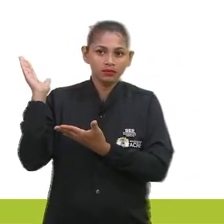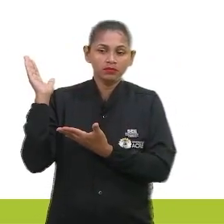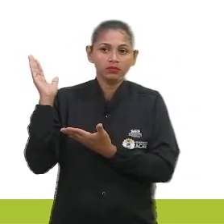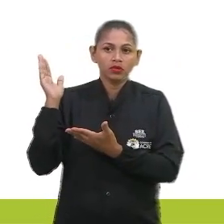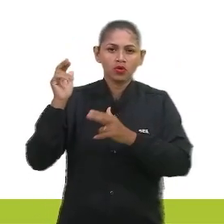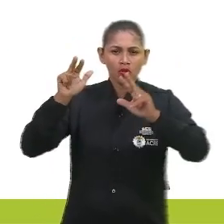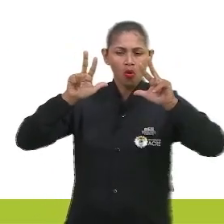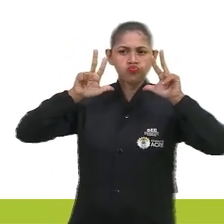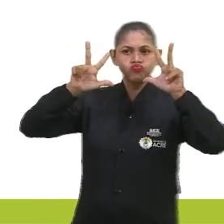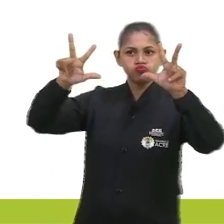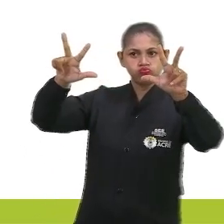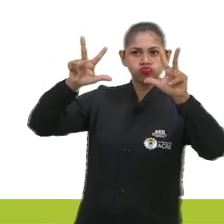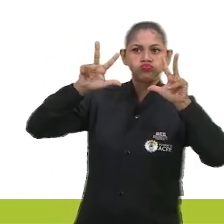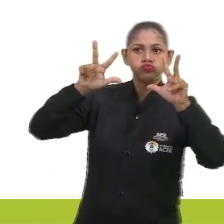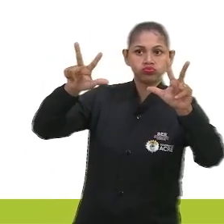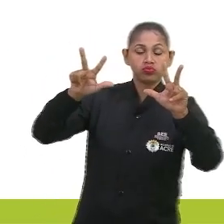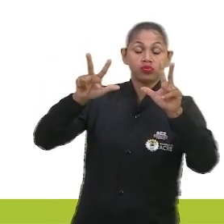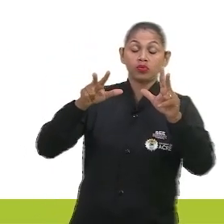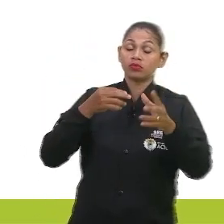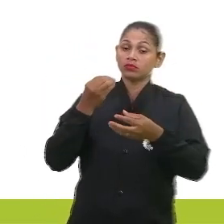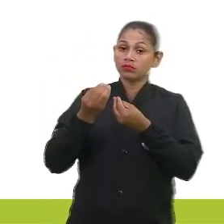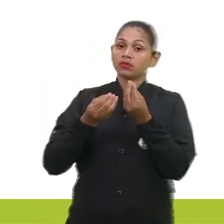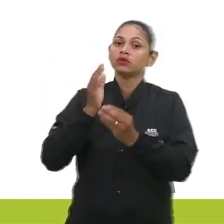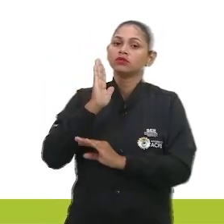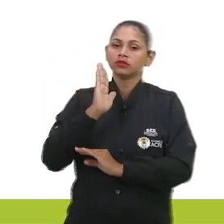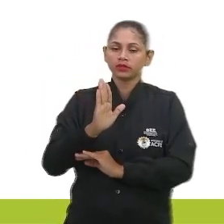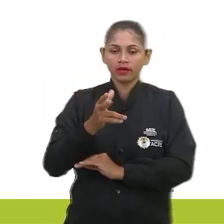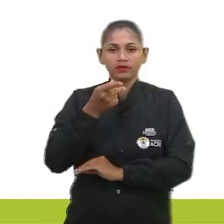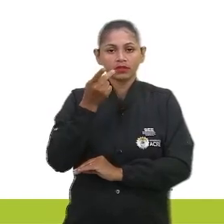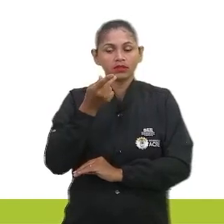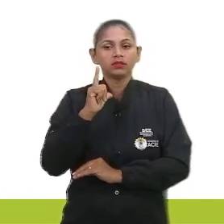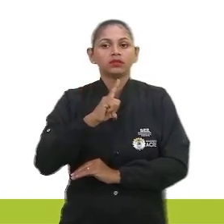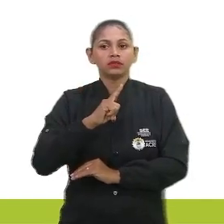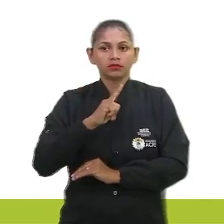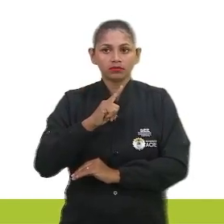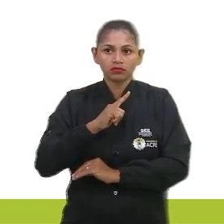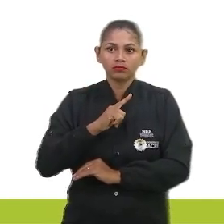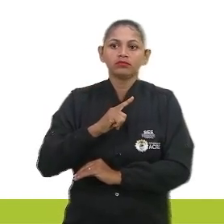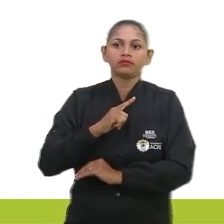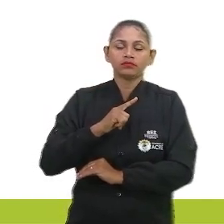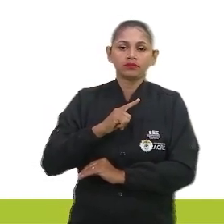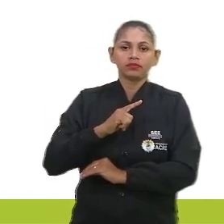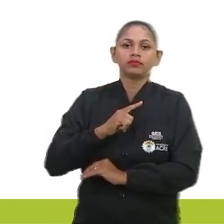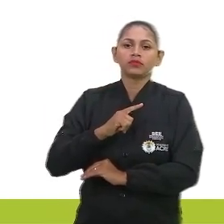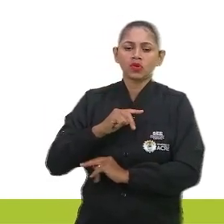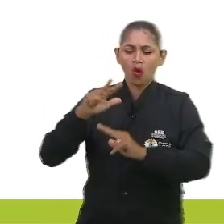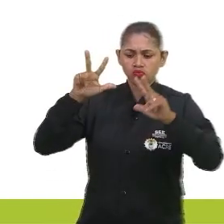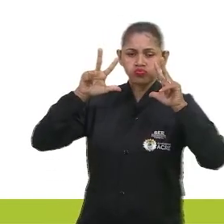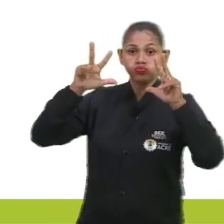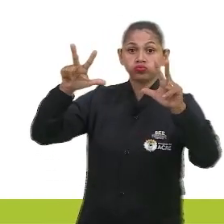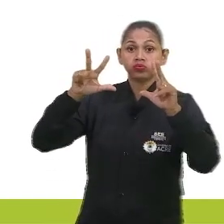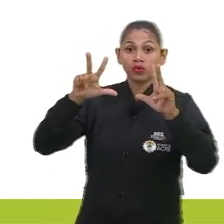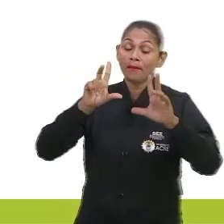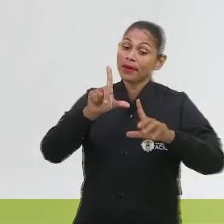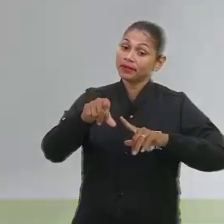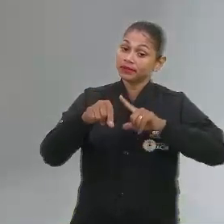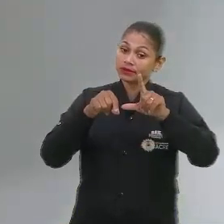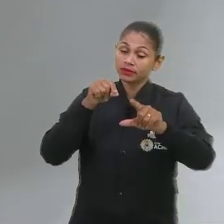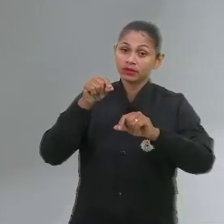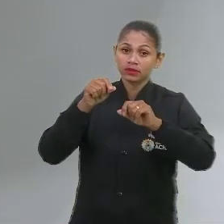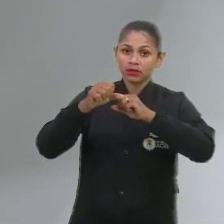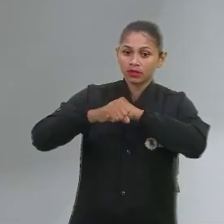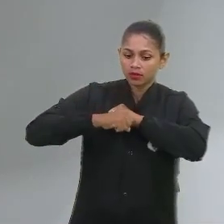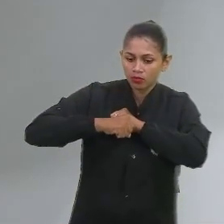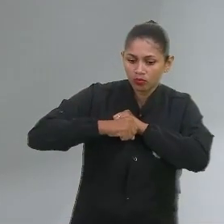protesto cívico, como eu estava explicando anteriormente, né? Os protestos também são uma forma alternativa de mídia